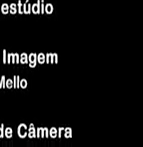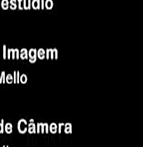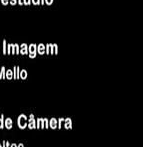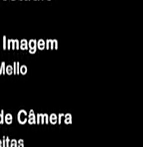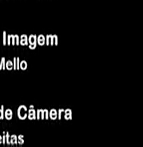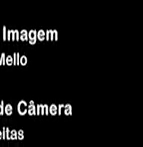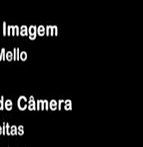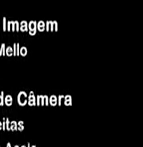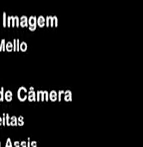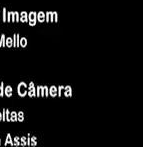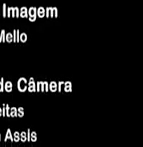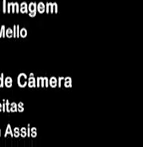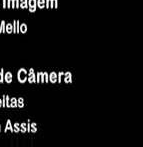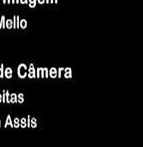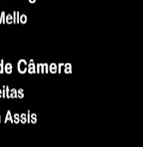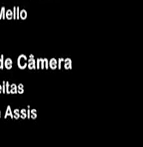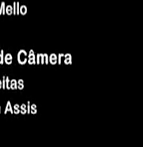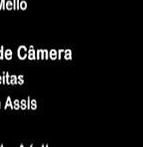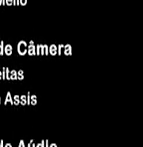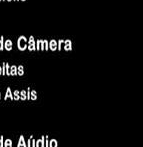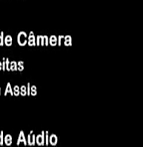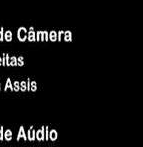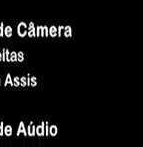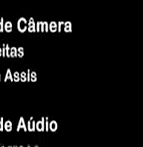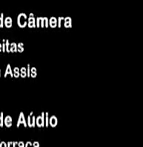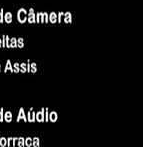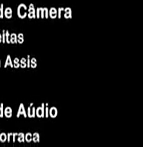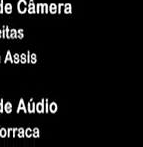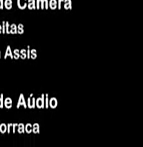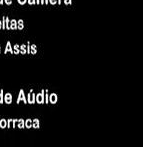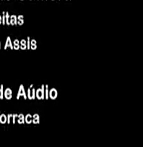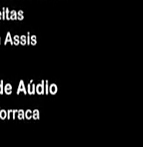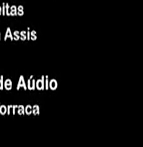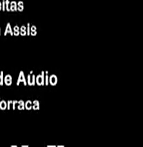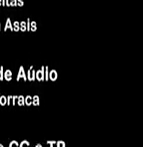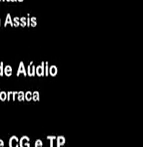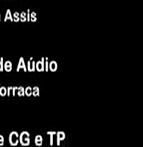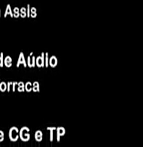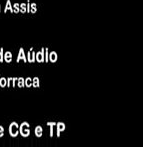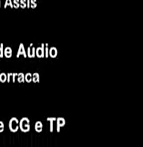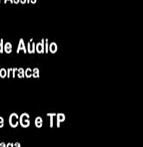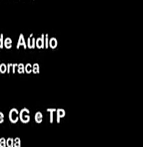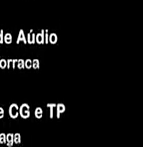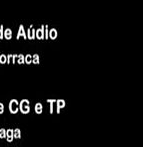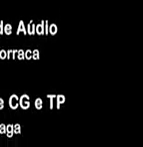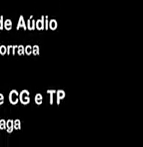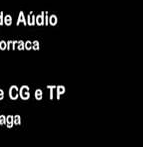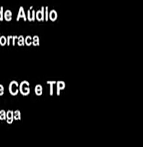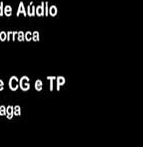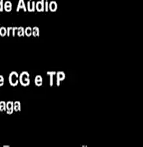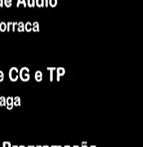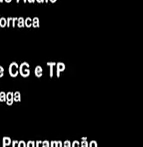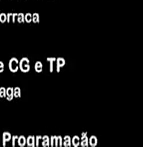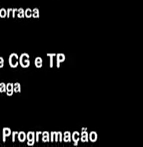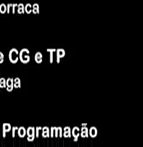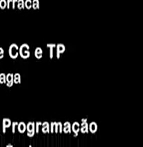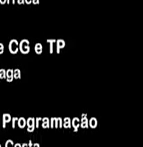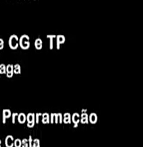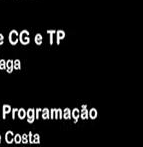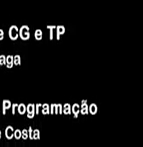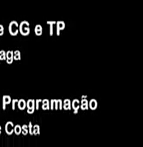aquele Guerreiro mas não falava sua língua então usou as suas unhas para fazer carinho na cabeça do